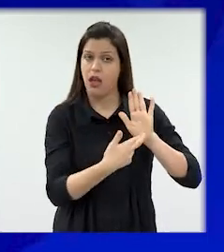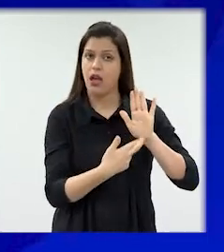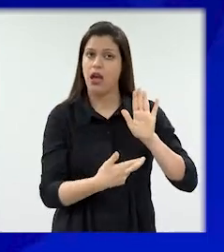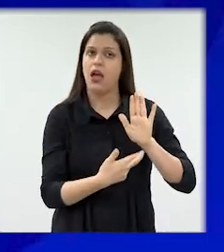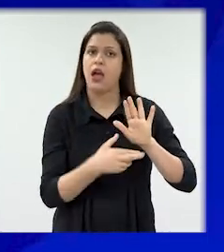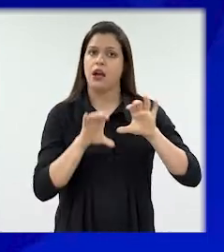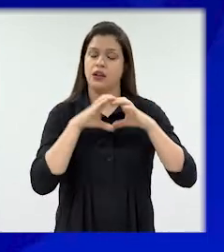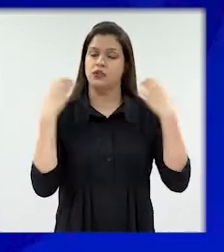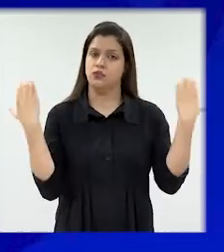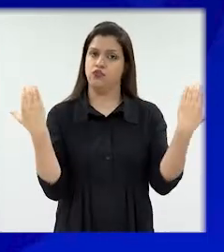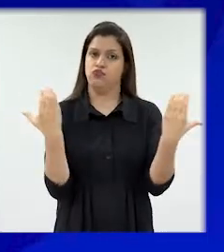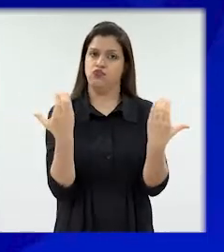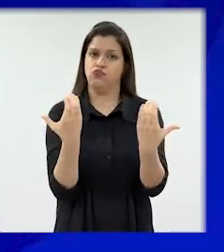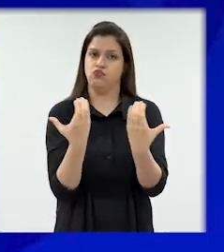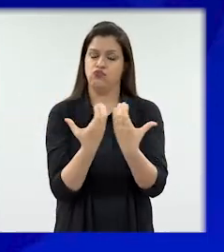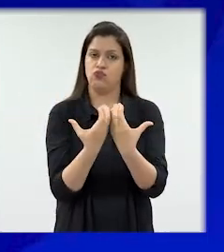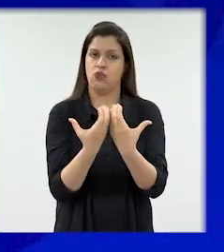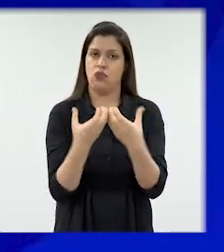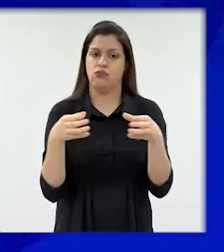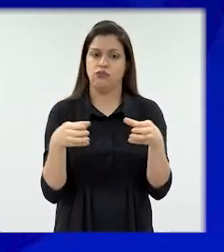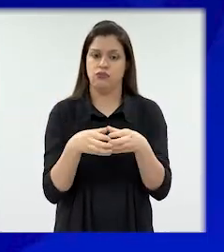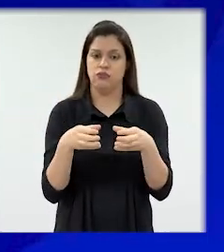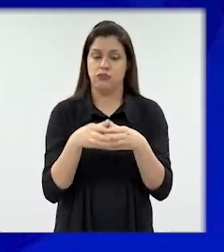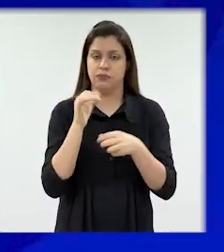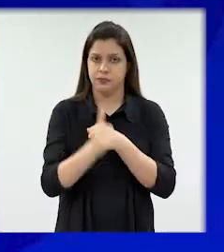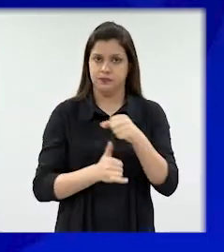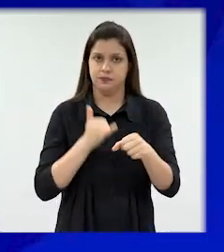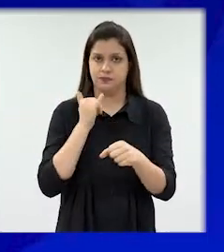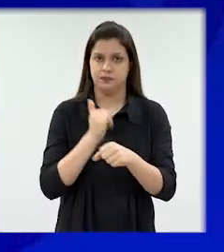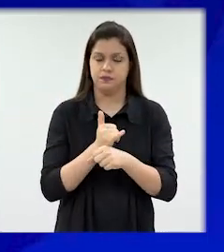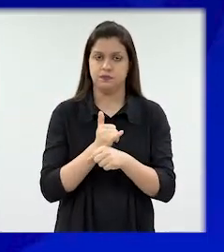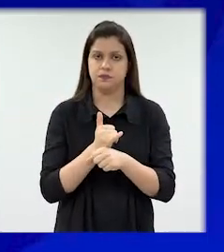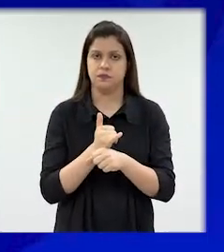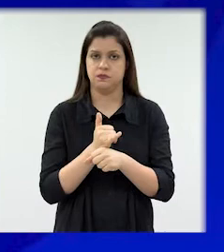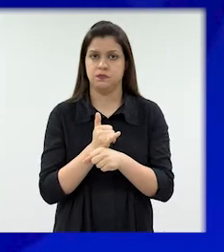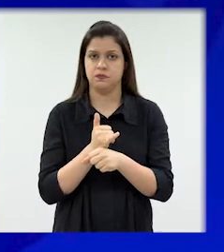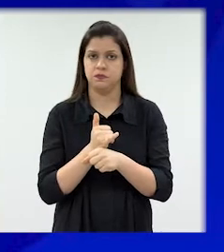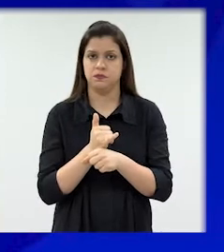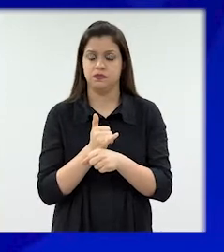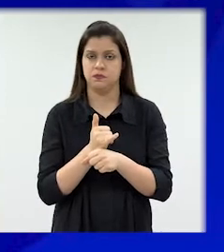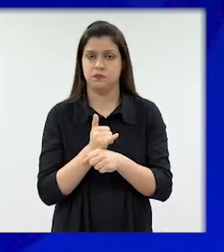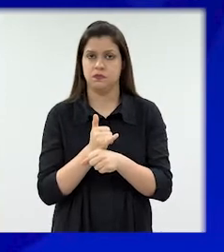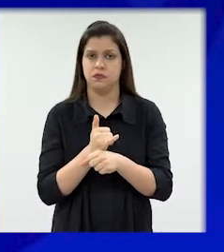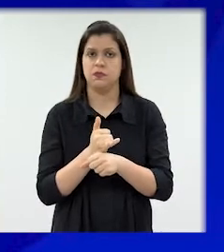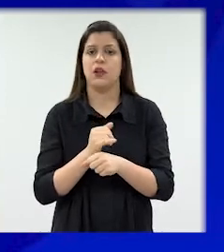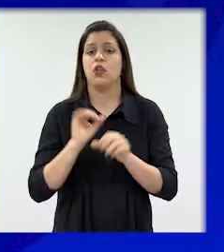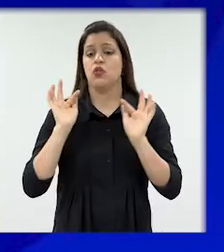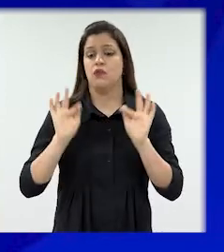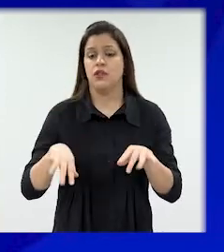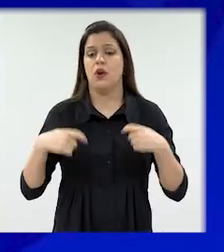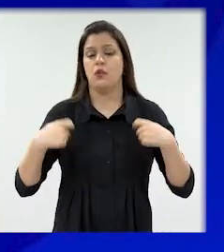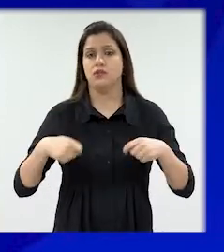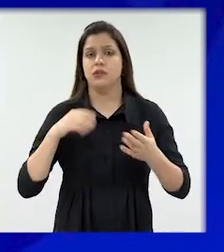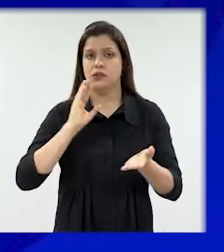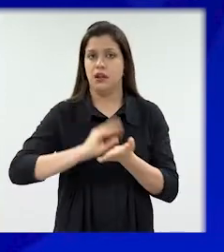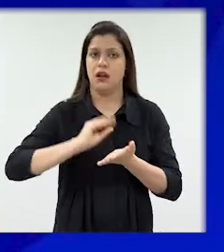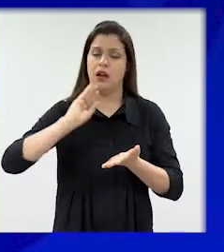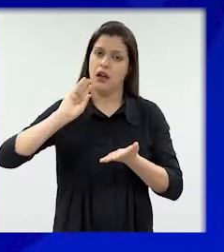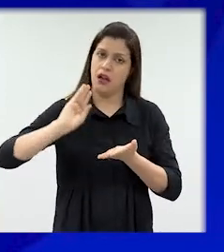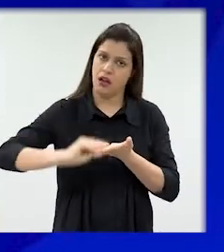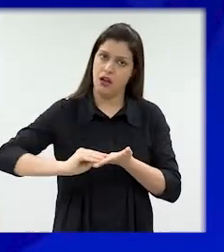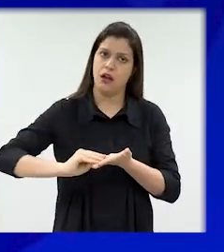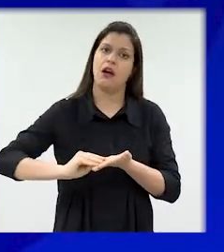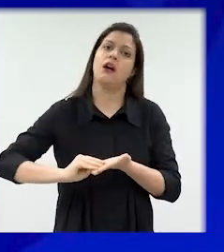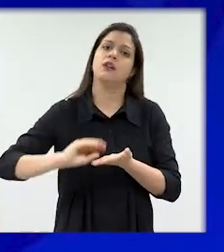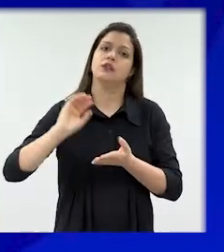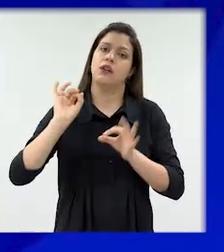regras das convenções partidárias e também, ao final, eles devem trazer a ata da convenção com o resultado